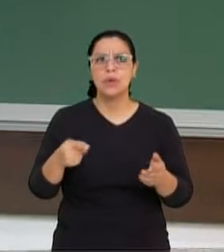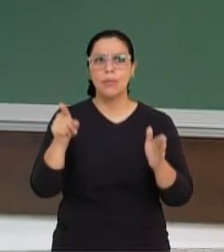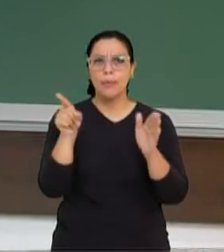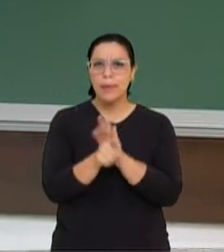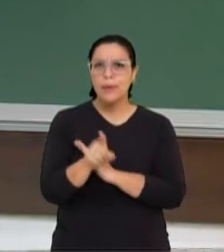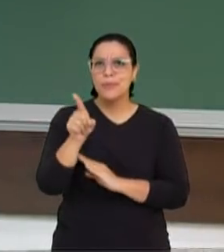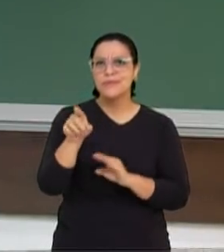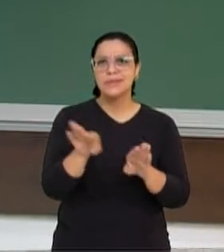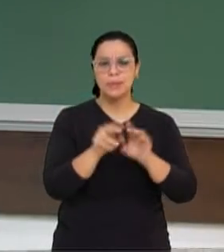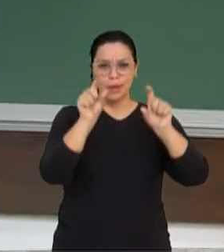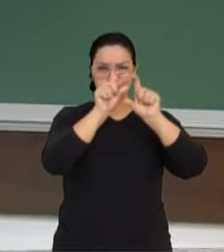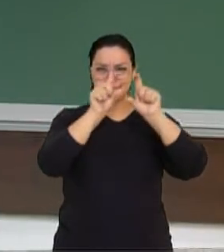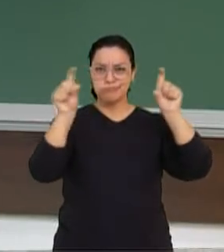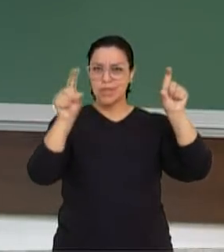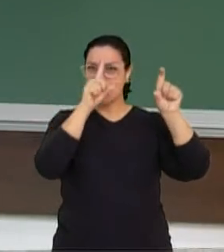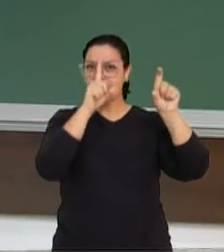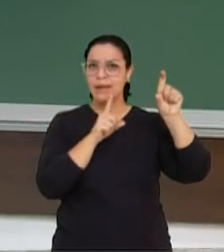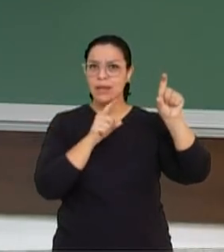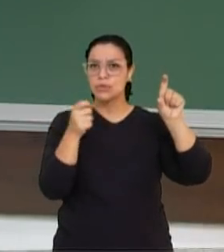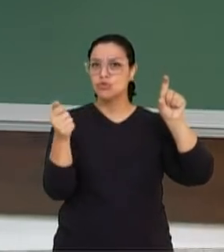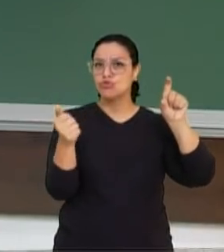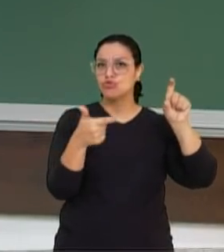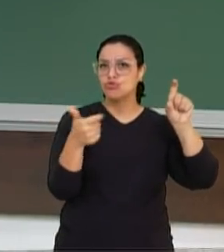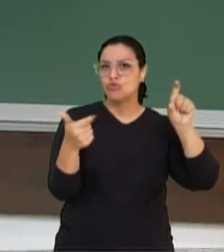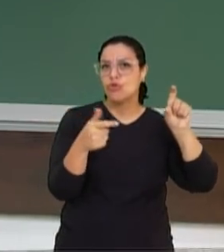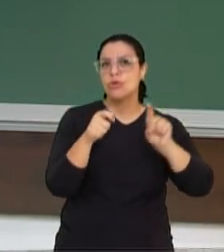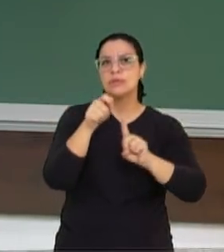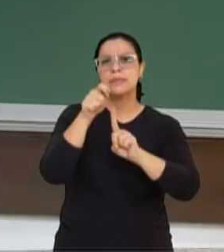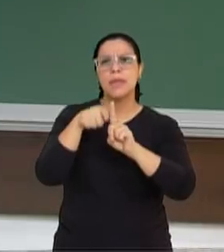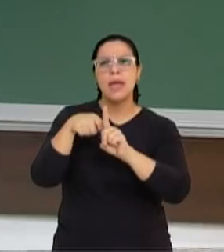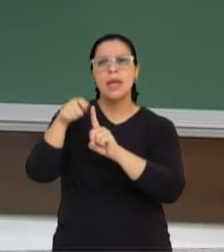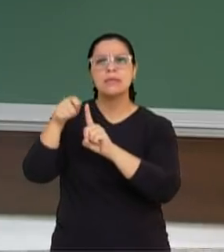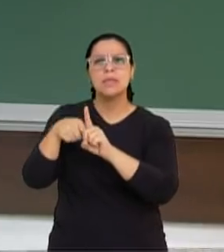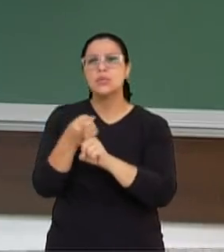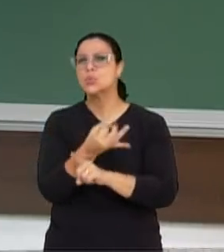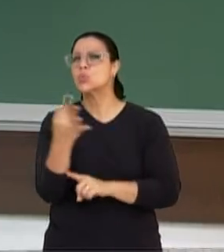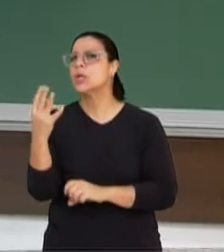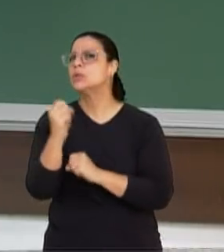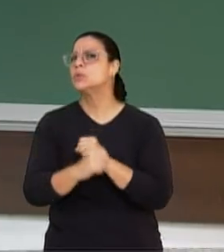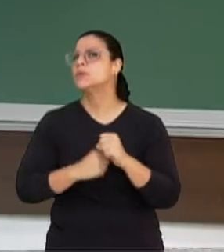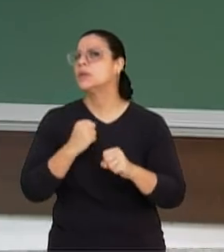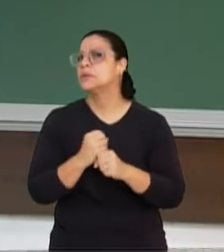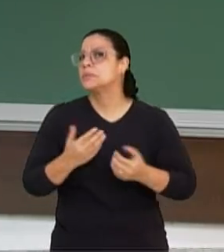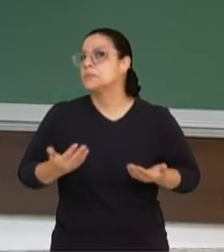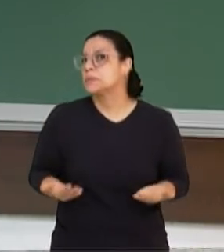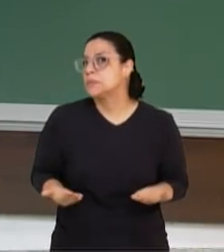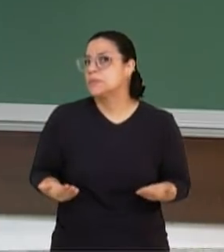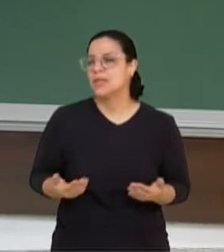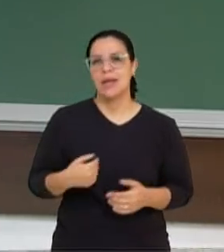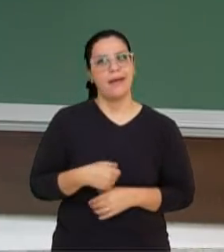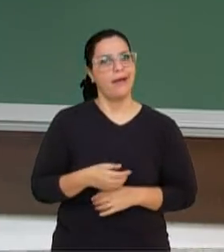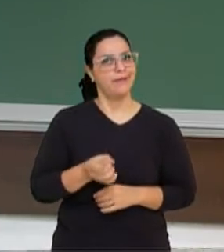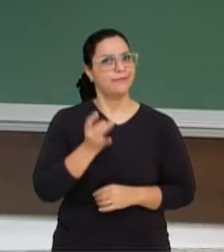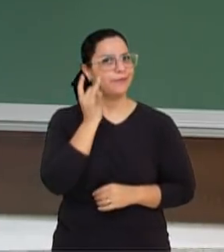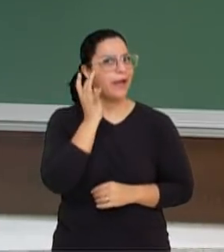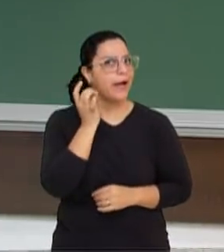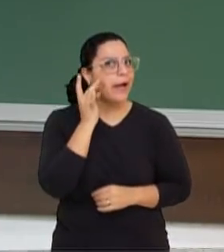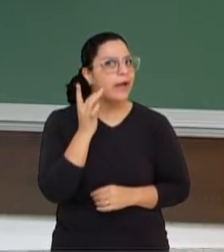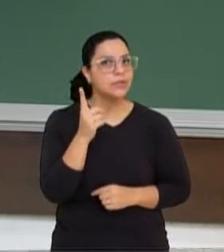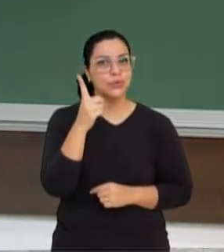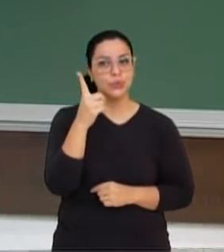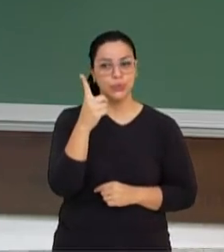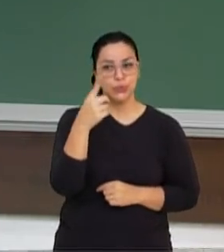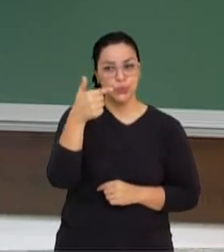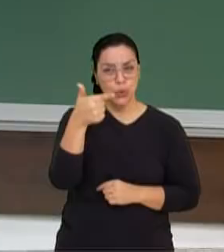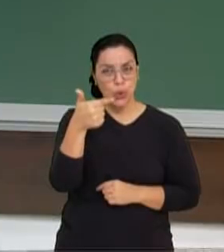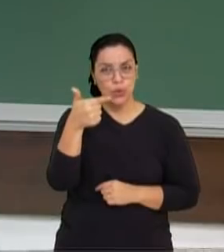pergunta para vocês. Olha lá, 12 meses equivalem a quantos anos? Ah, essa ficou muito fácil, né?